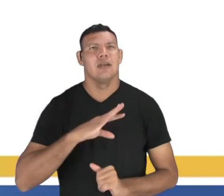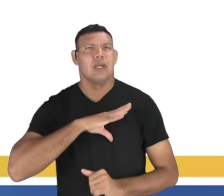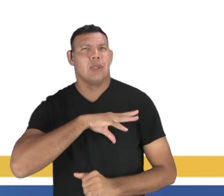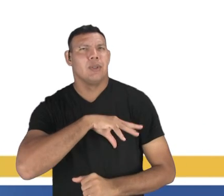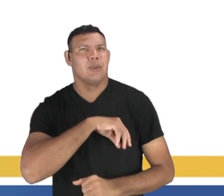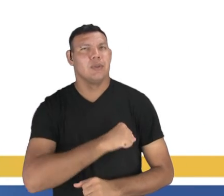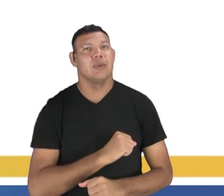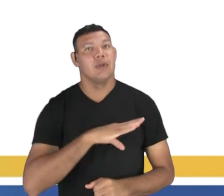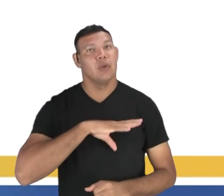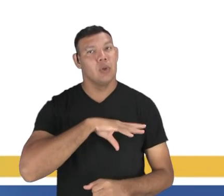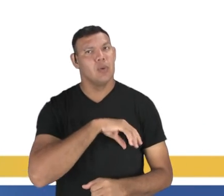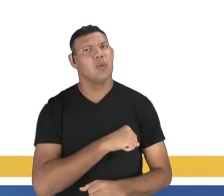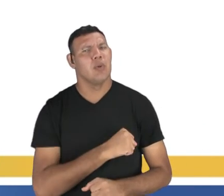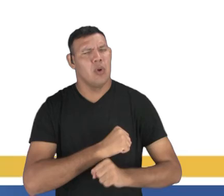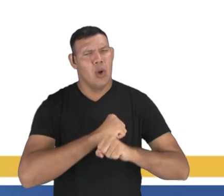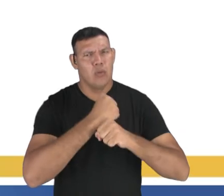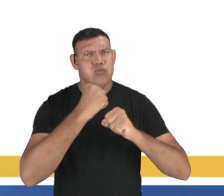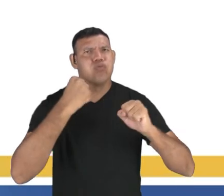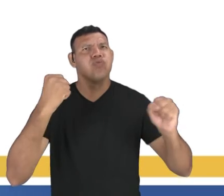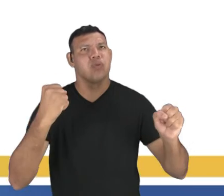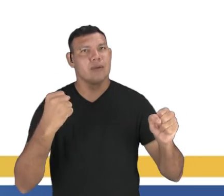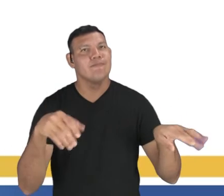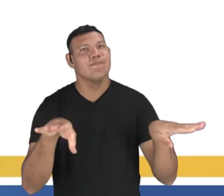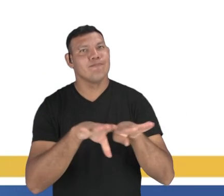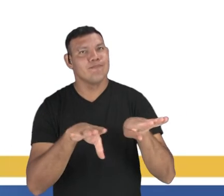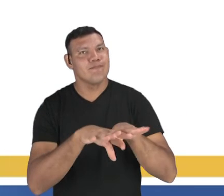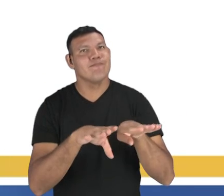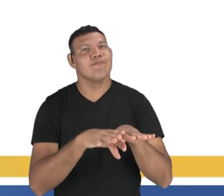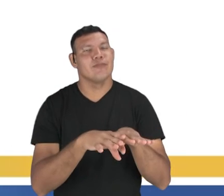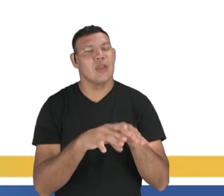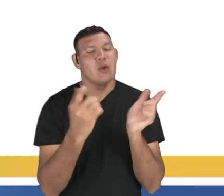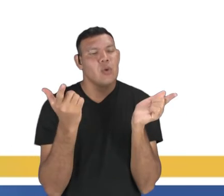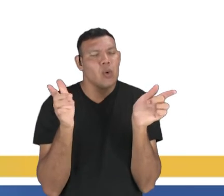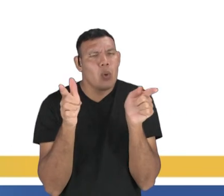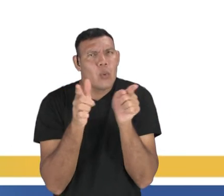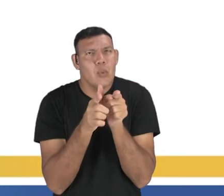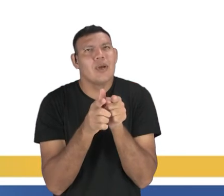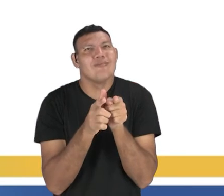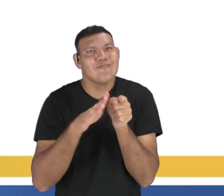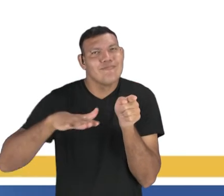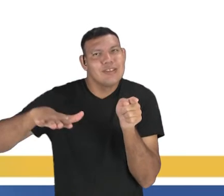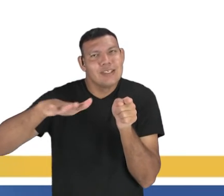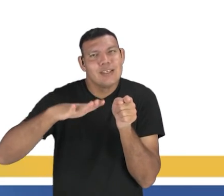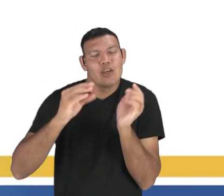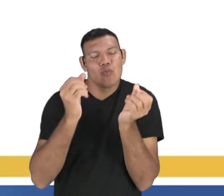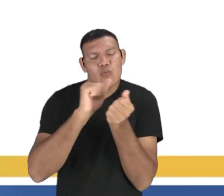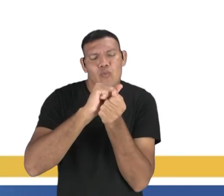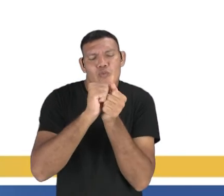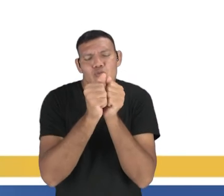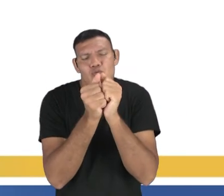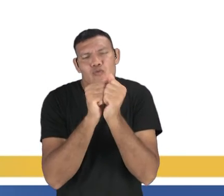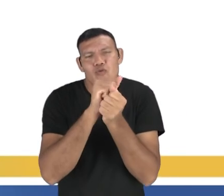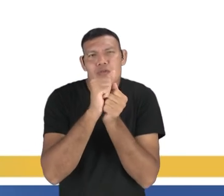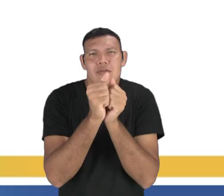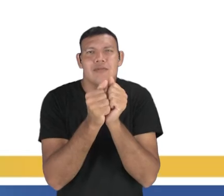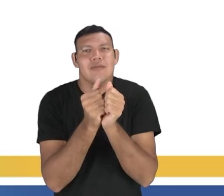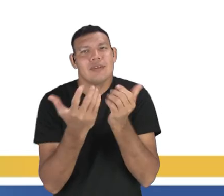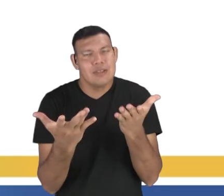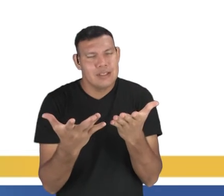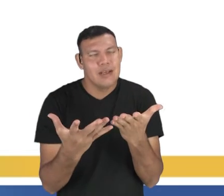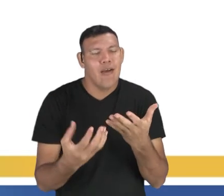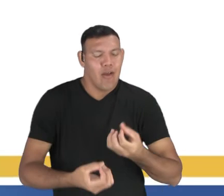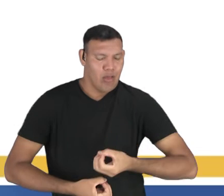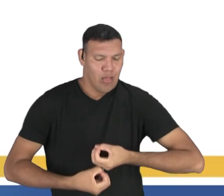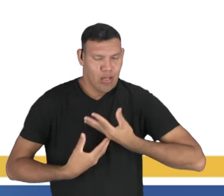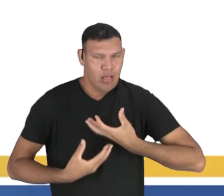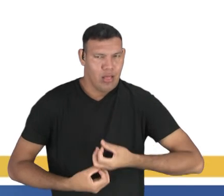breve espaço de beijar. Bonito, né? Então, nesse poema, o poeta realizou uma opção